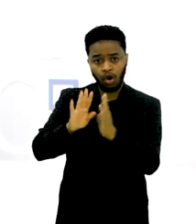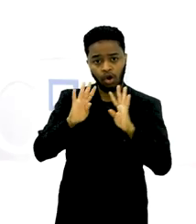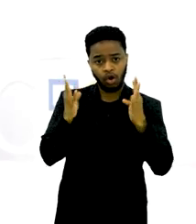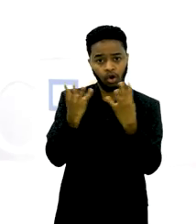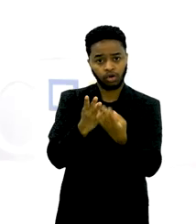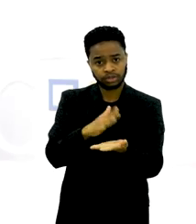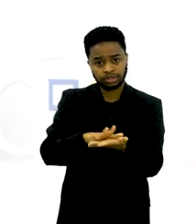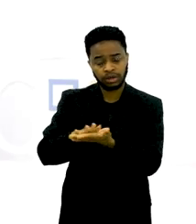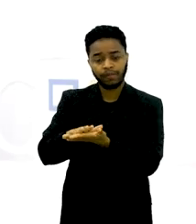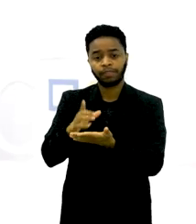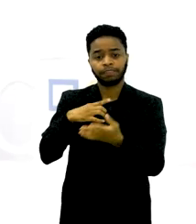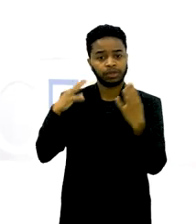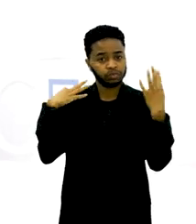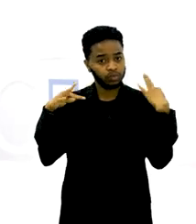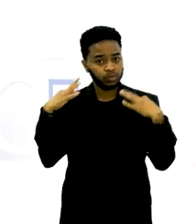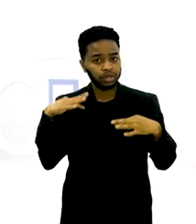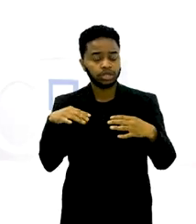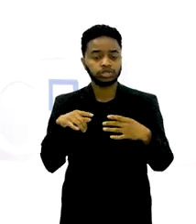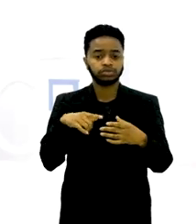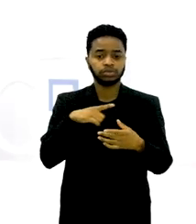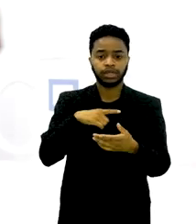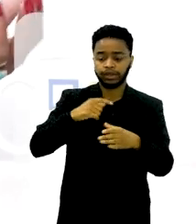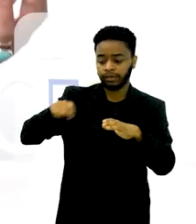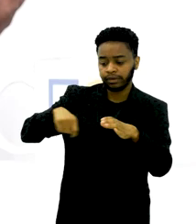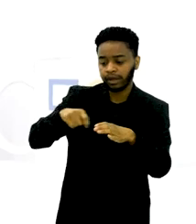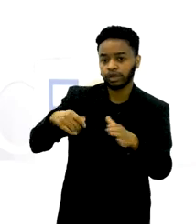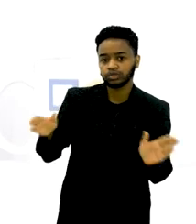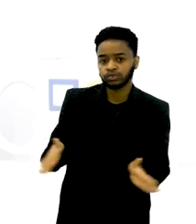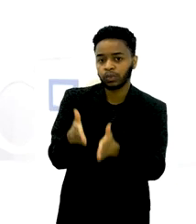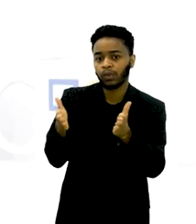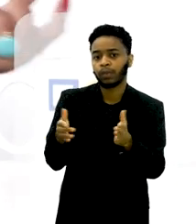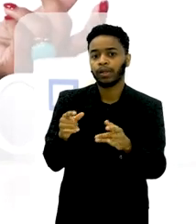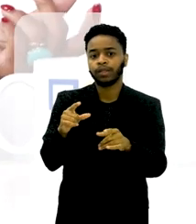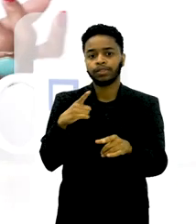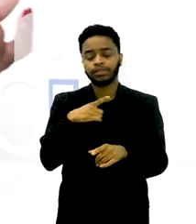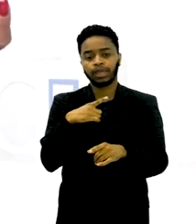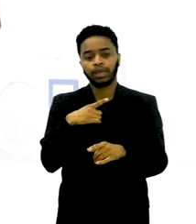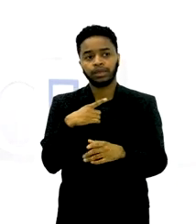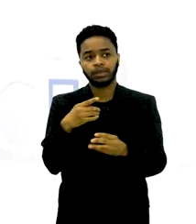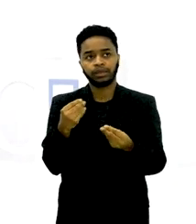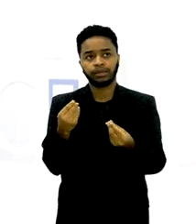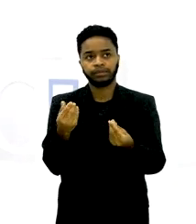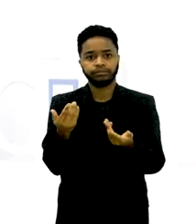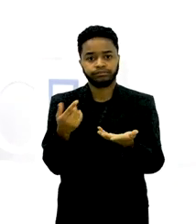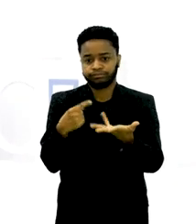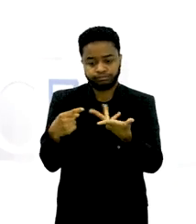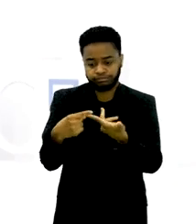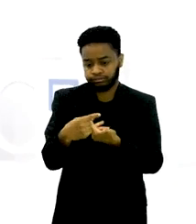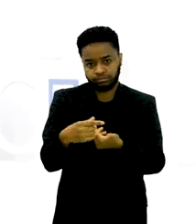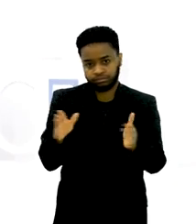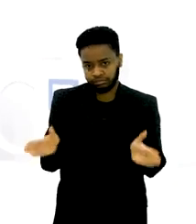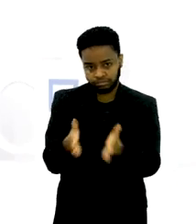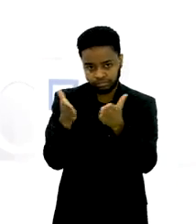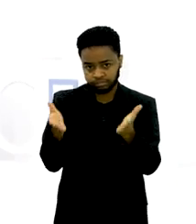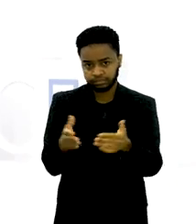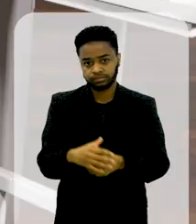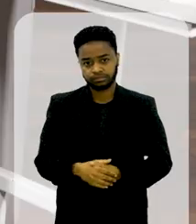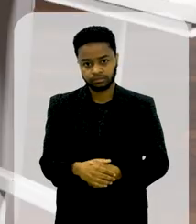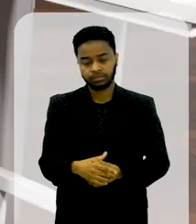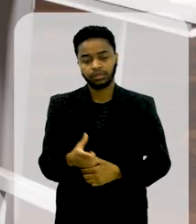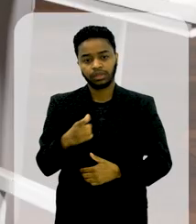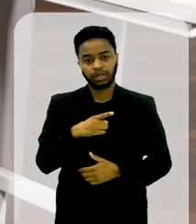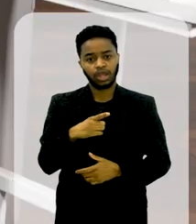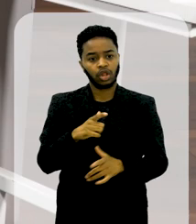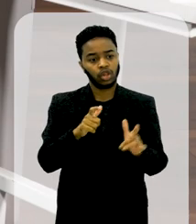ativar turismo você vai ativar e a astronomia você vai ativar enfim né começa um